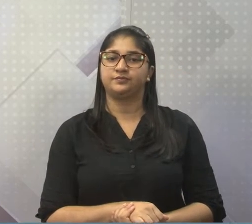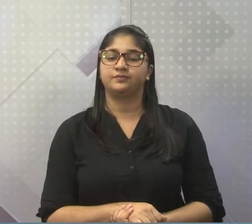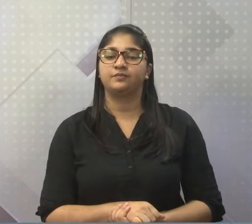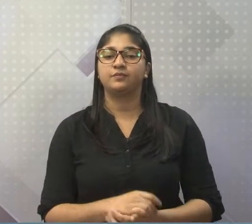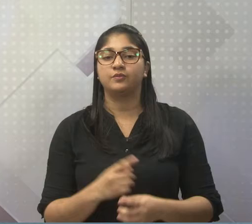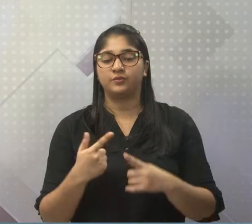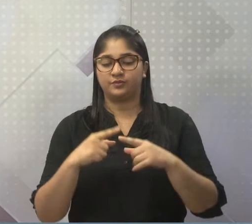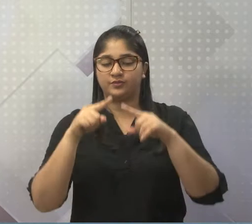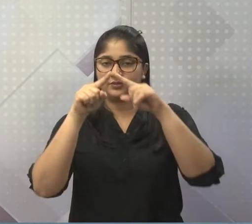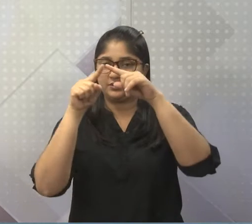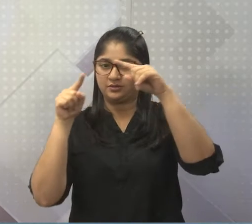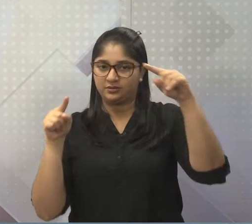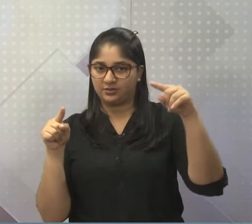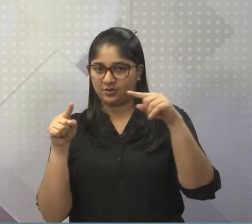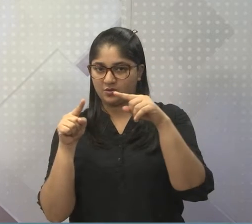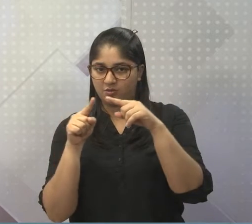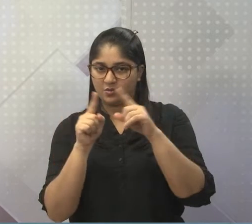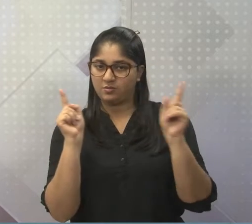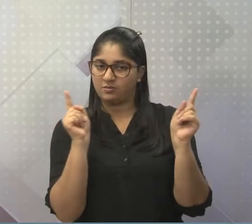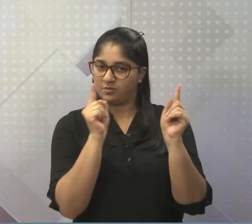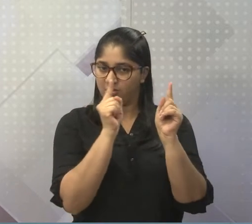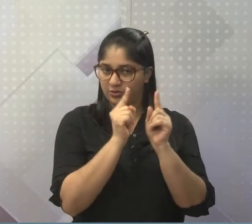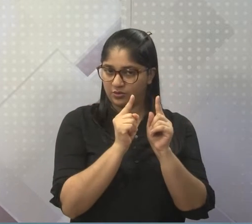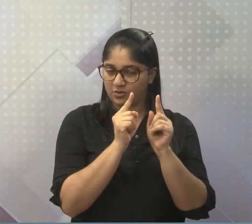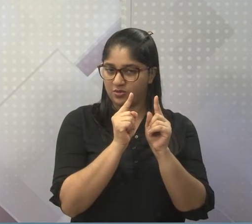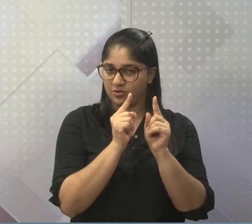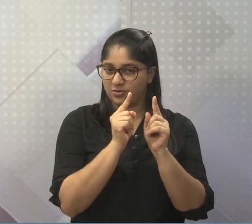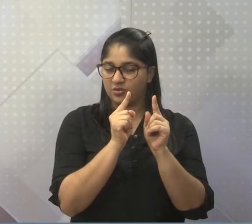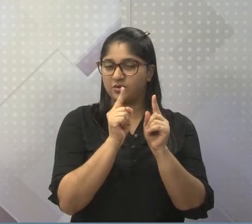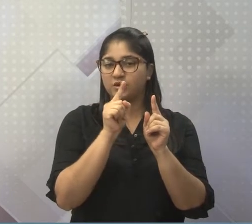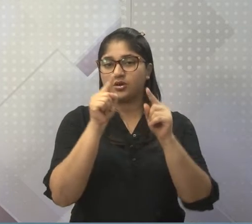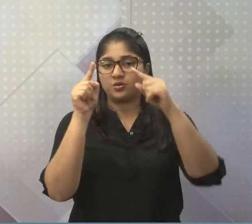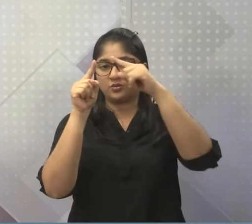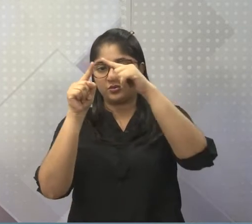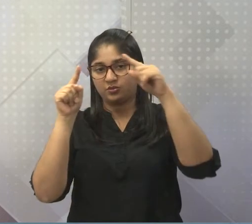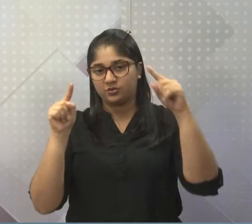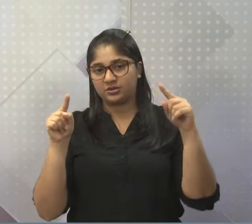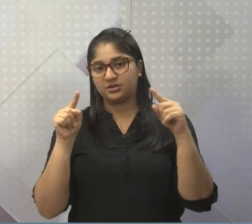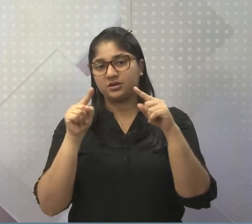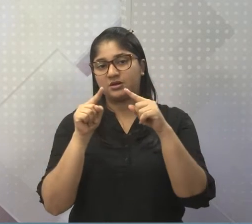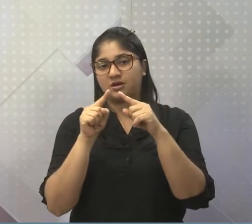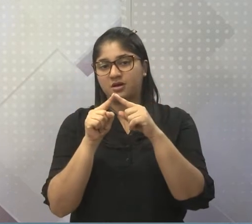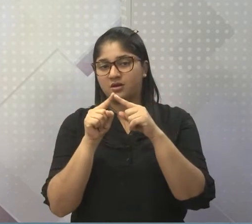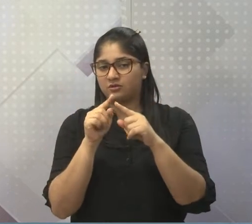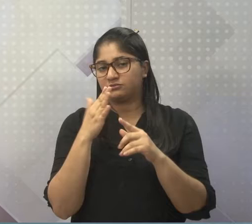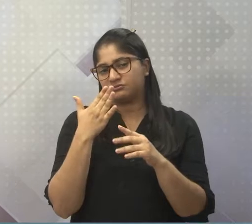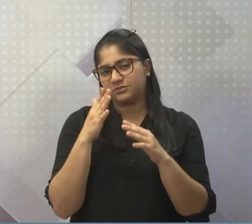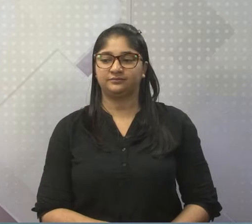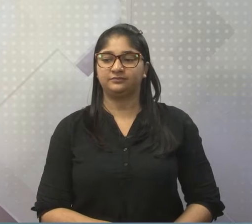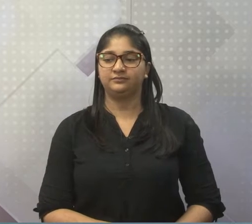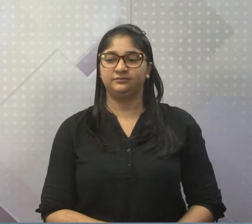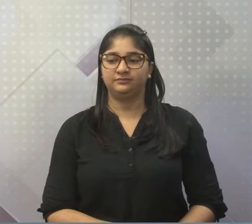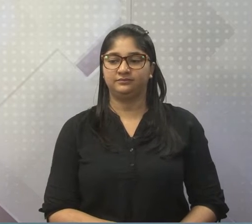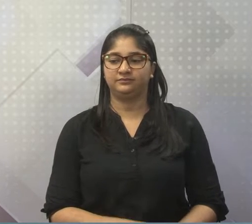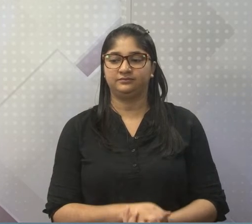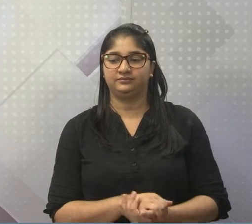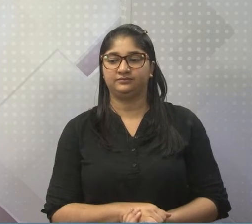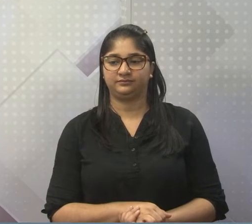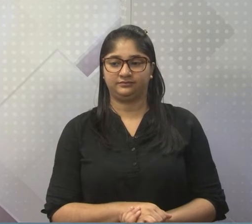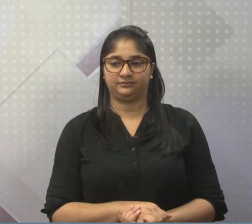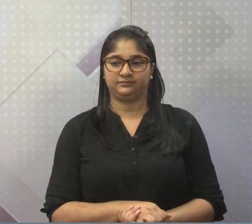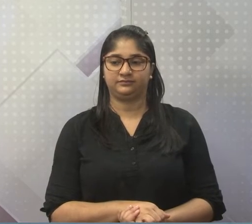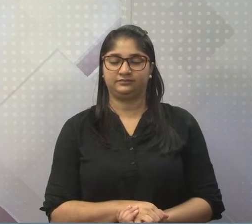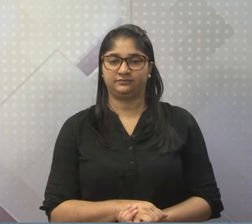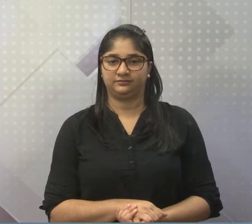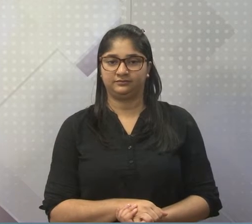menor e tenho aqui um triângulo médio. Pronto,